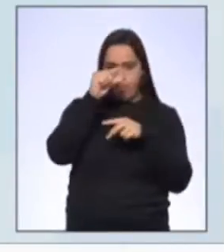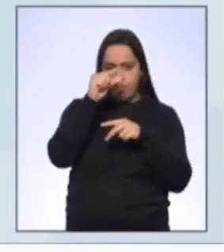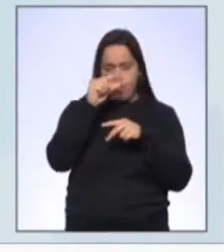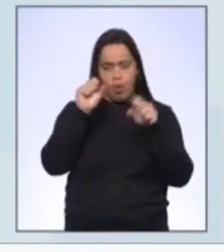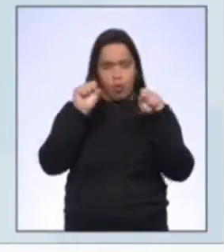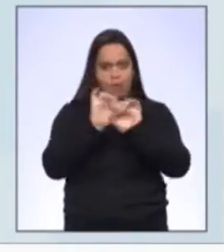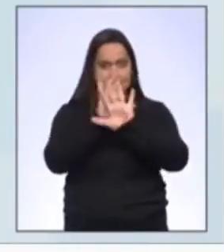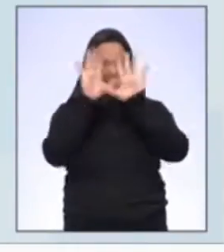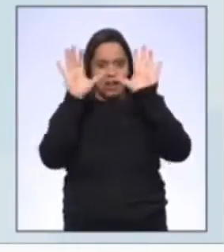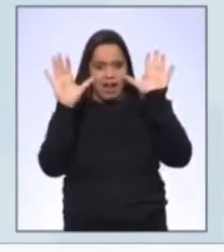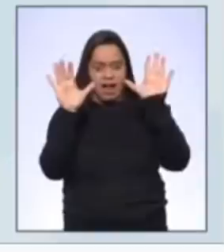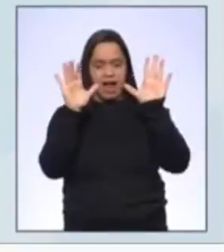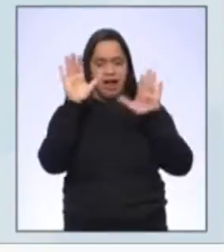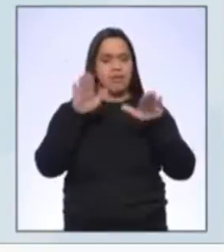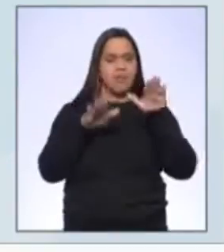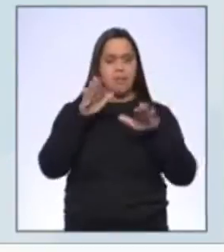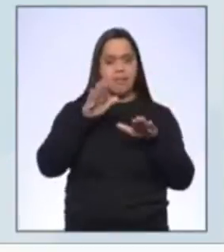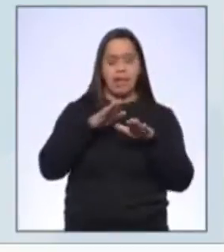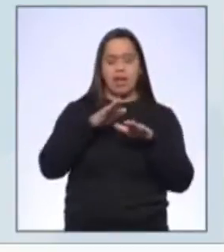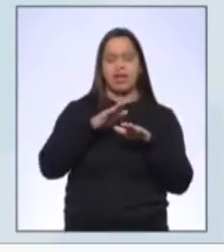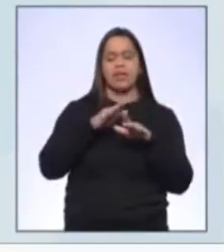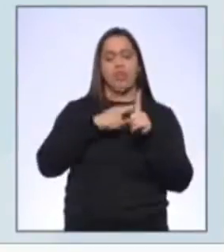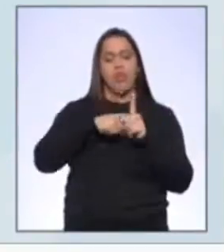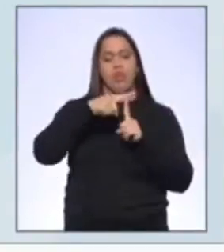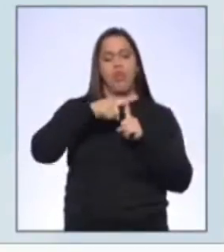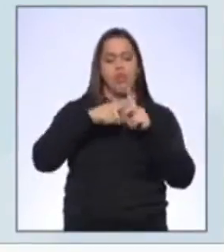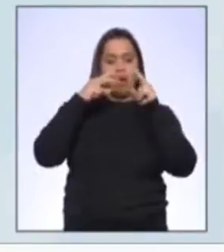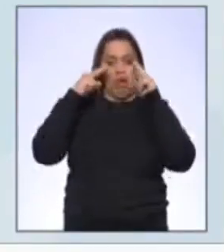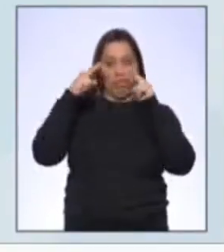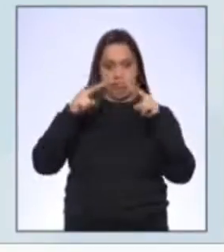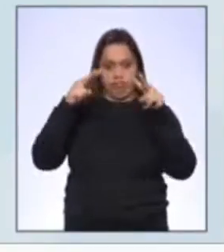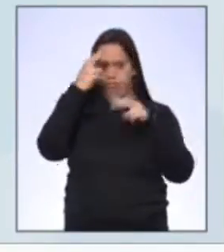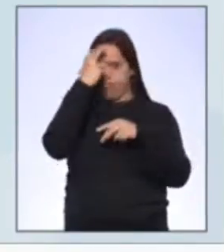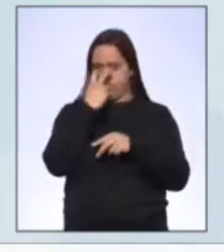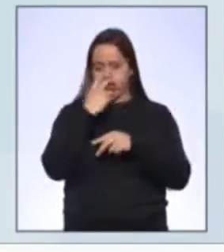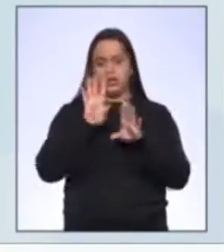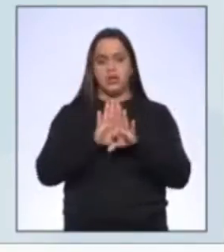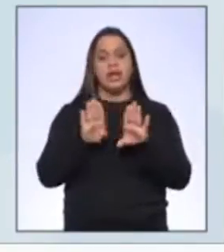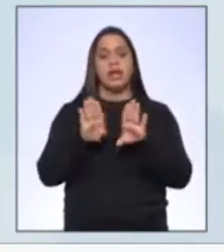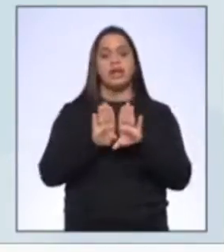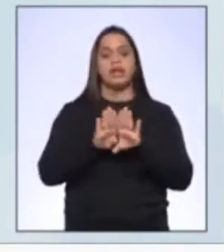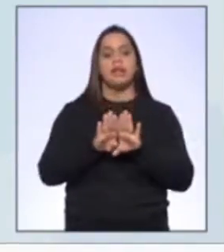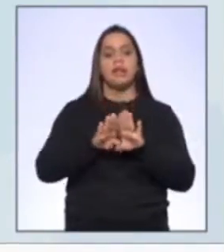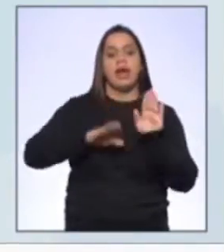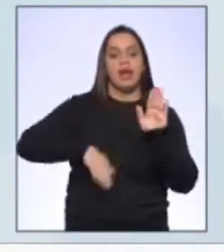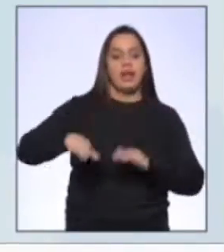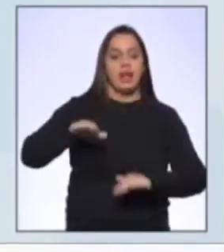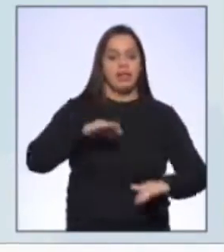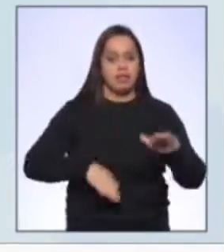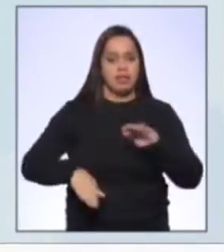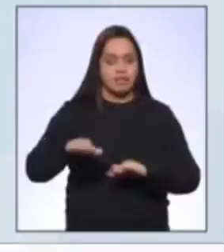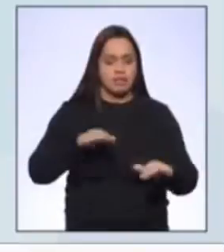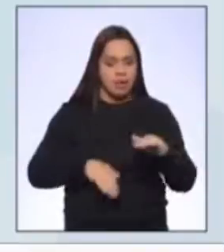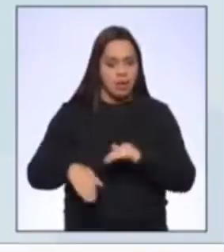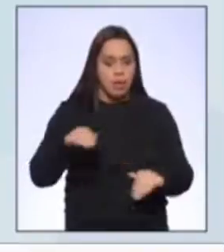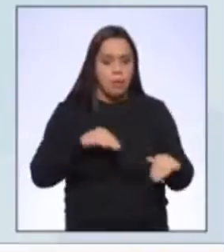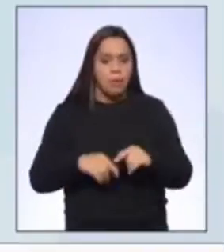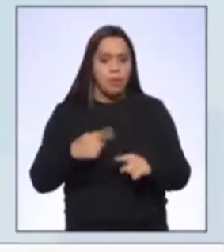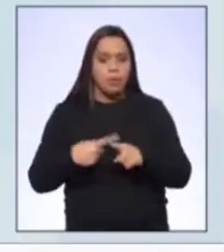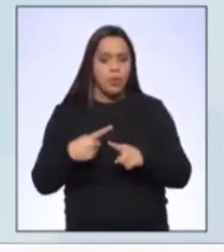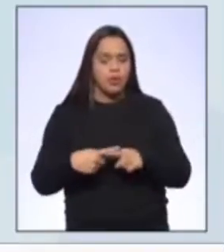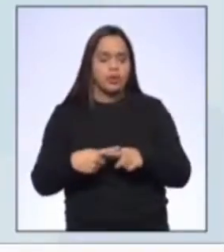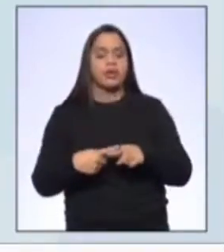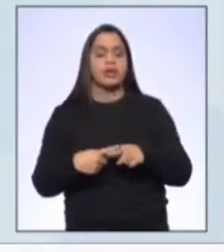claro conseguem ver o foco a sombra e aí na natação esse atleta também a quem a perna do joelho para baixo